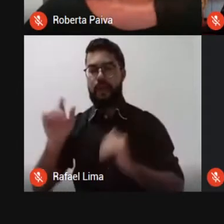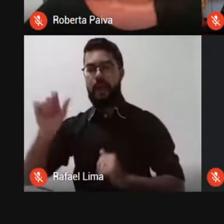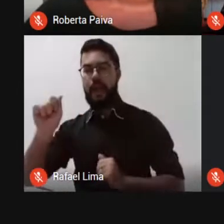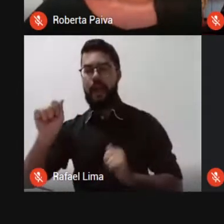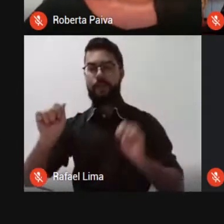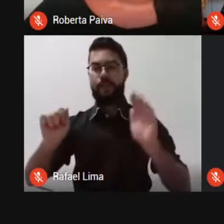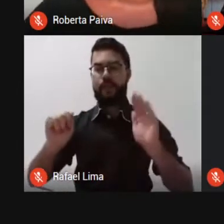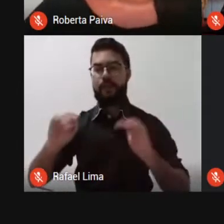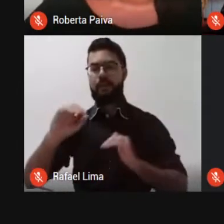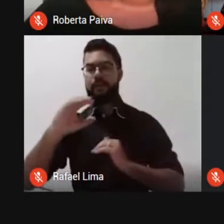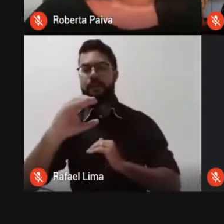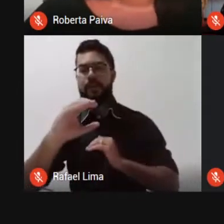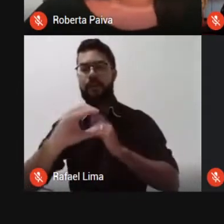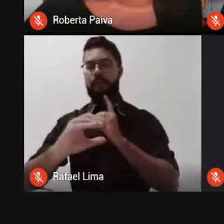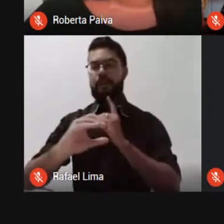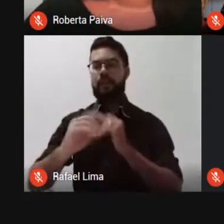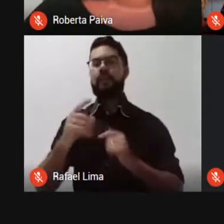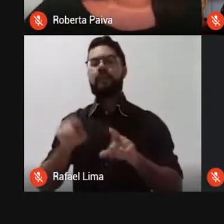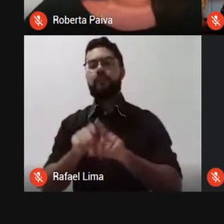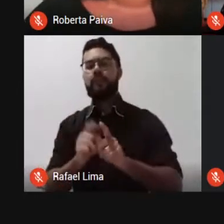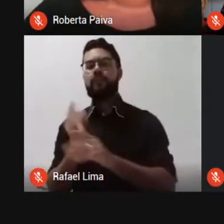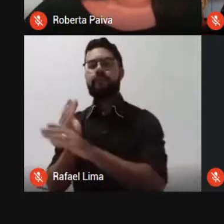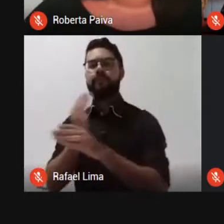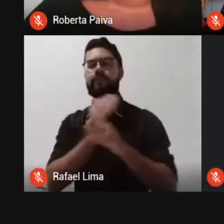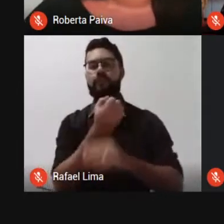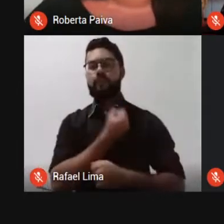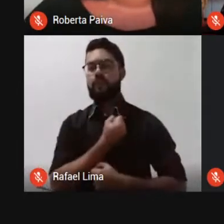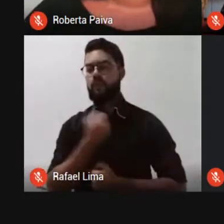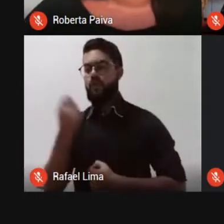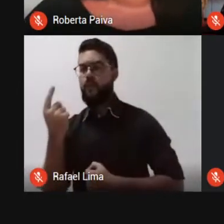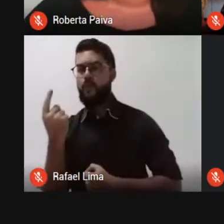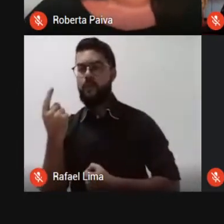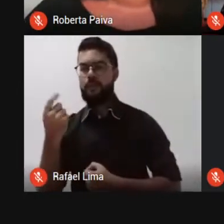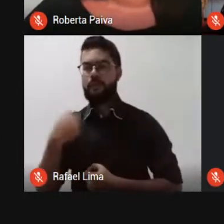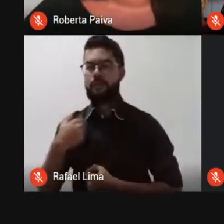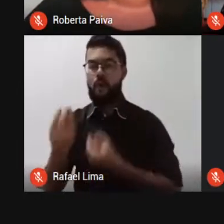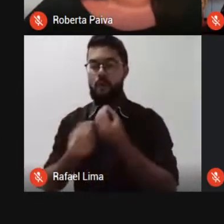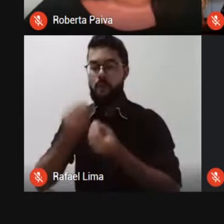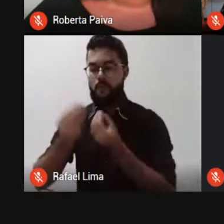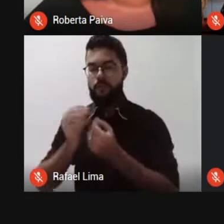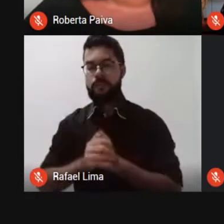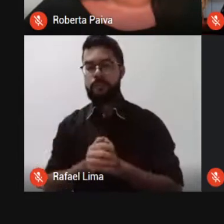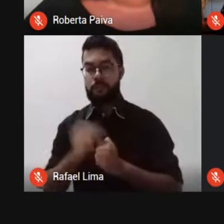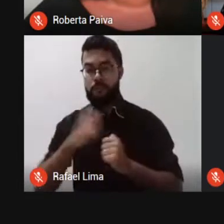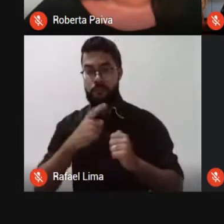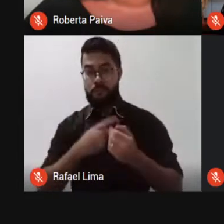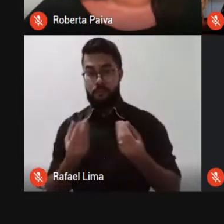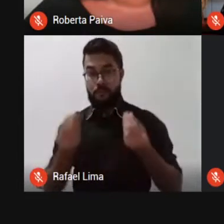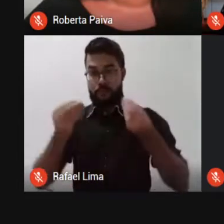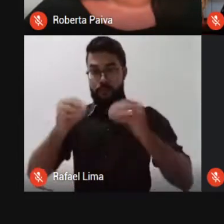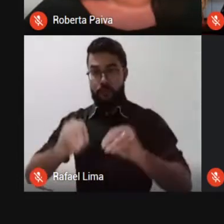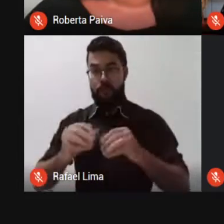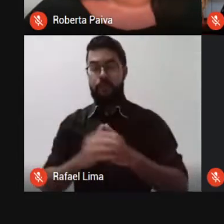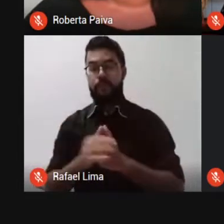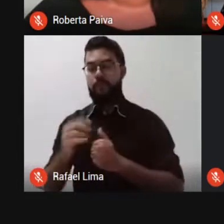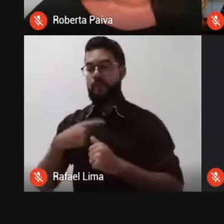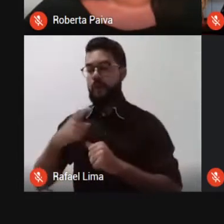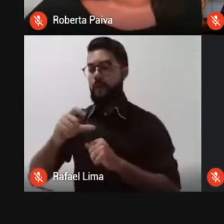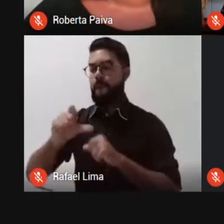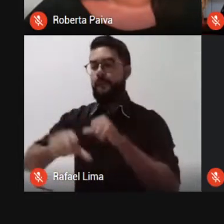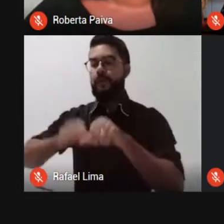D, e uns números, né? Por exemplo, o número 1, ele identifica que é uma fachada frontal. Então, quando eu boto aí, ó, Ele já mudou o